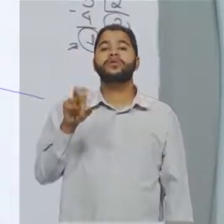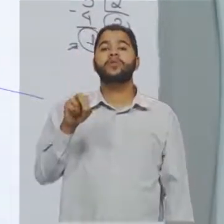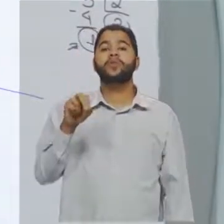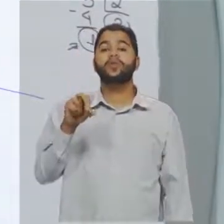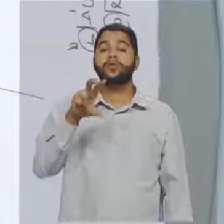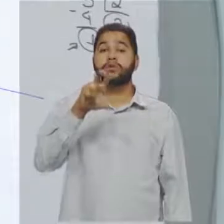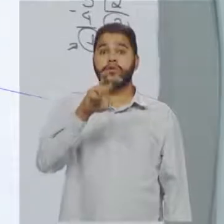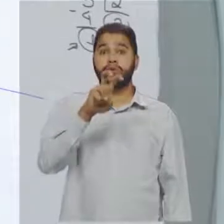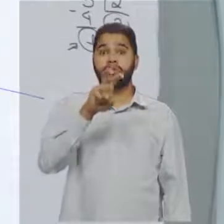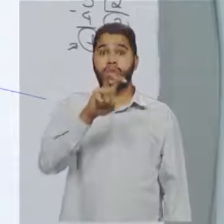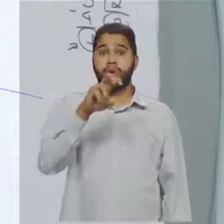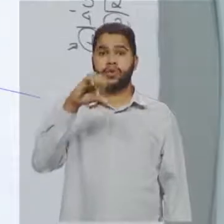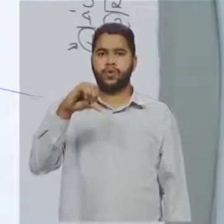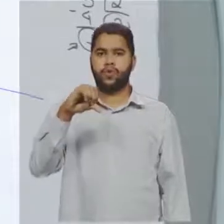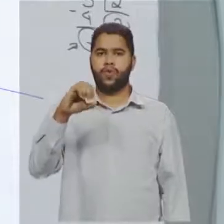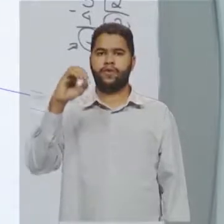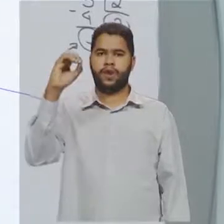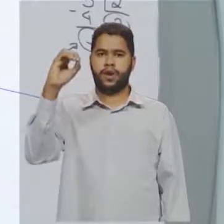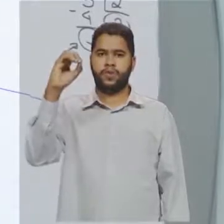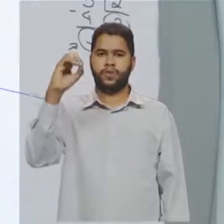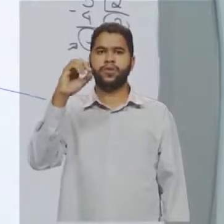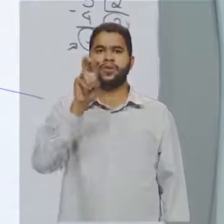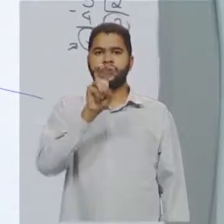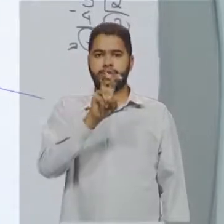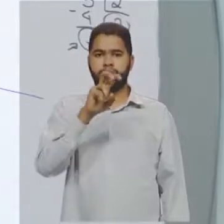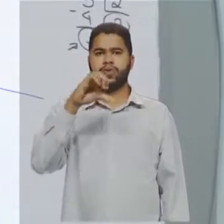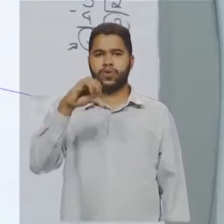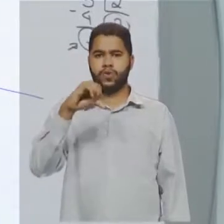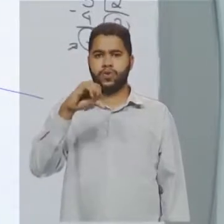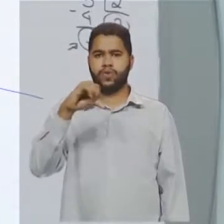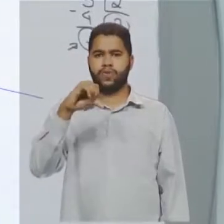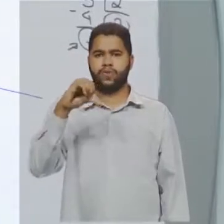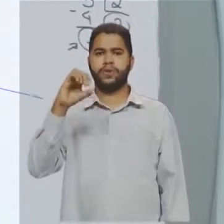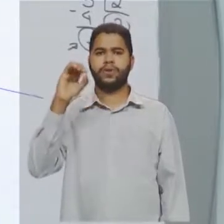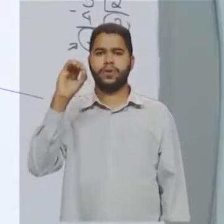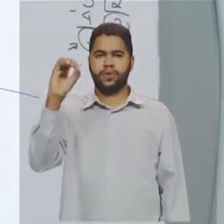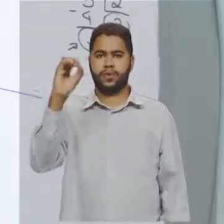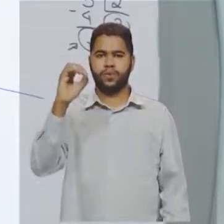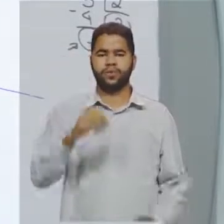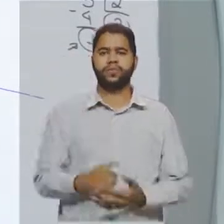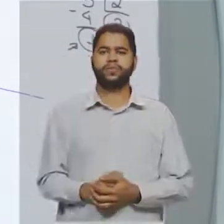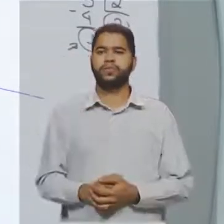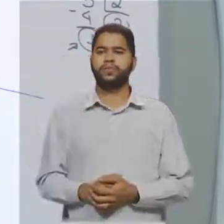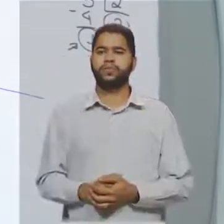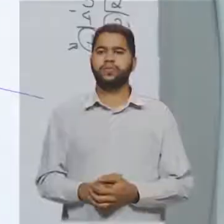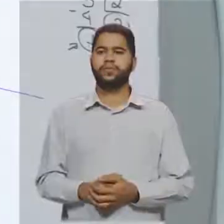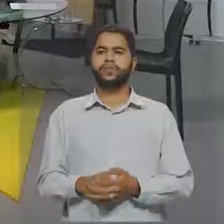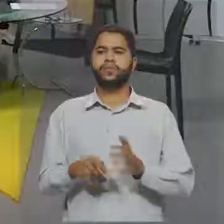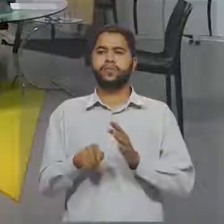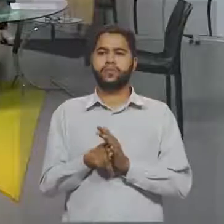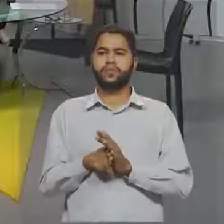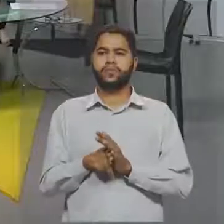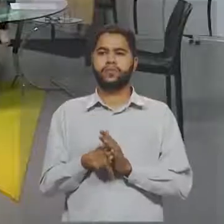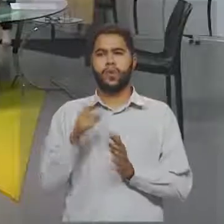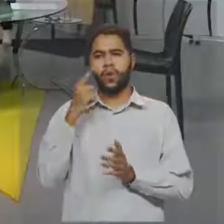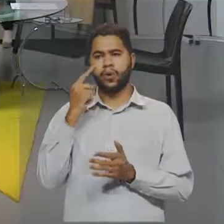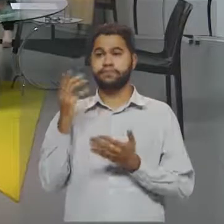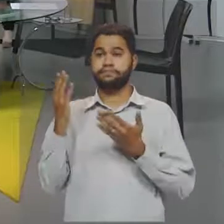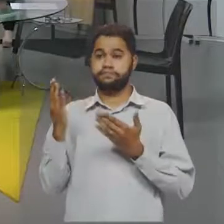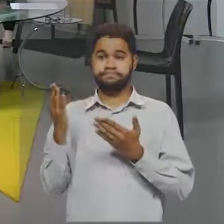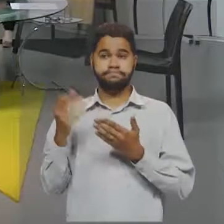59 graus. Então, eu tenho um grau, né, uma abertura aqui, que